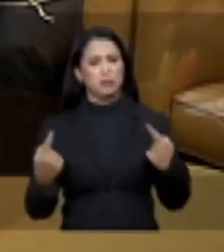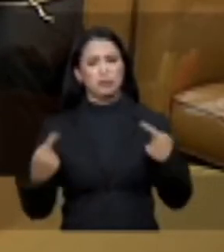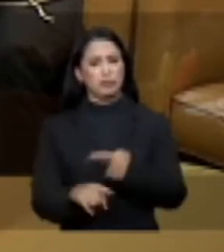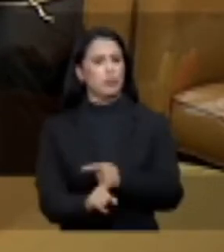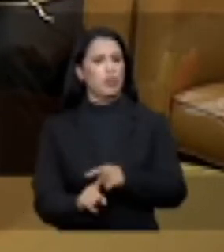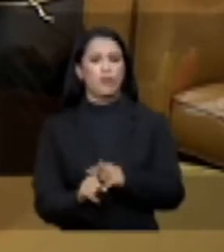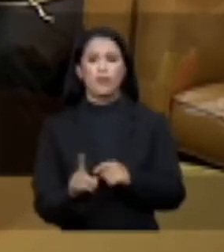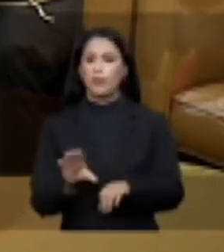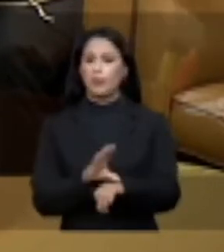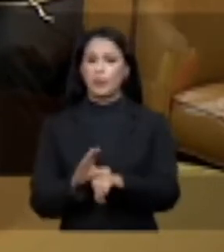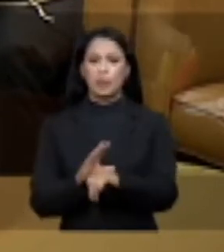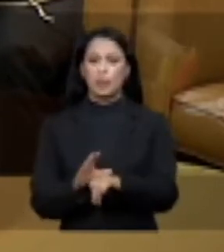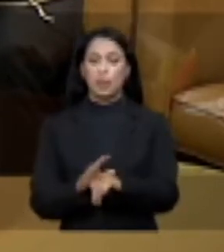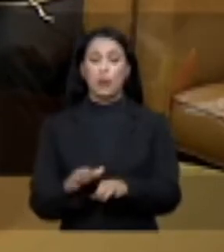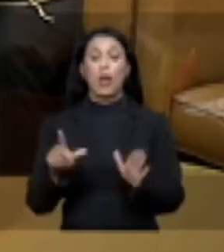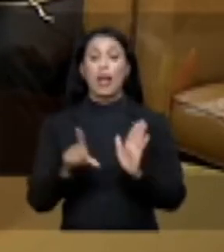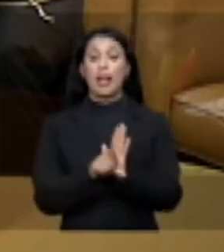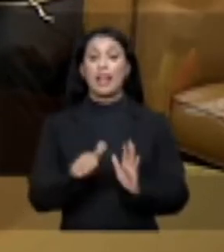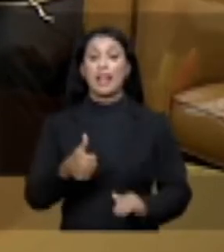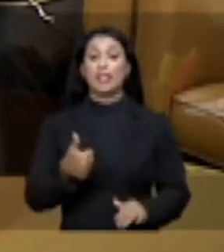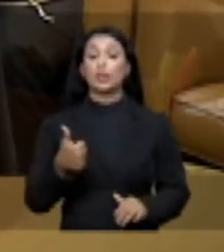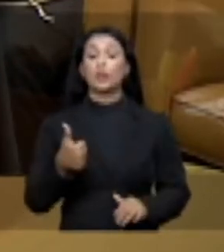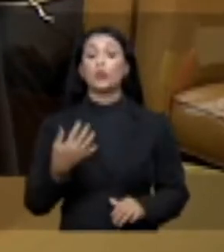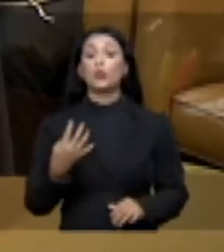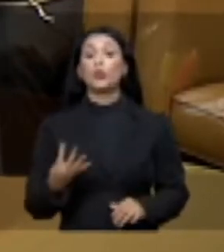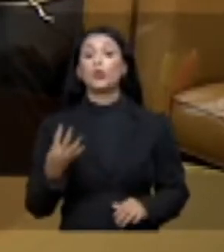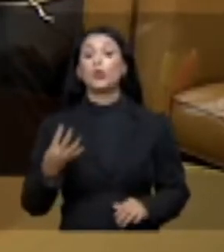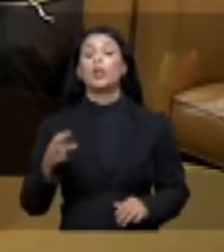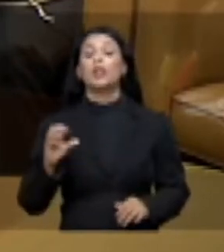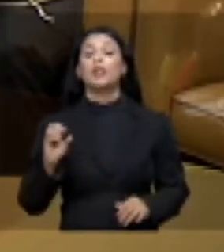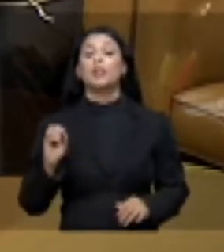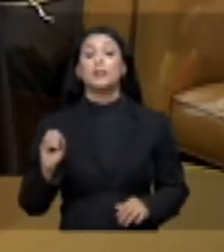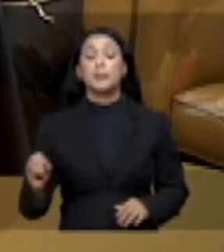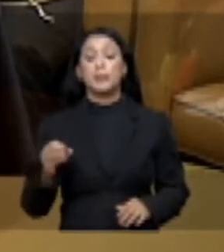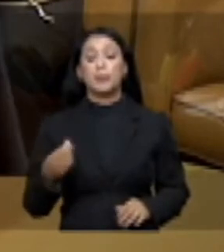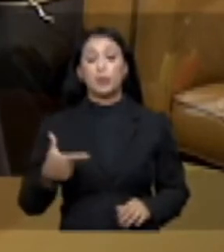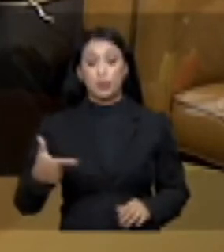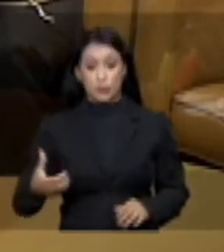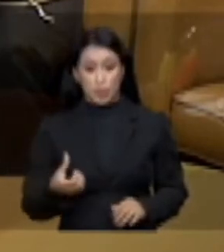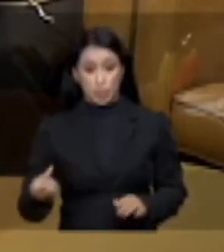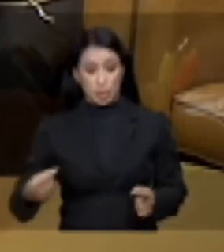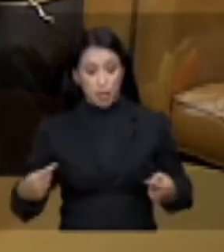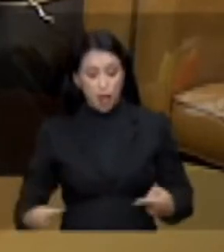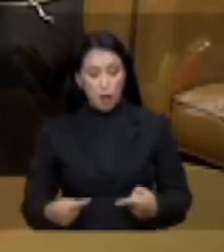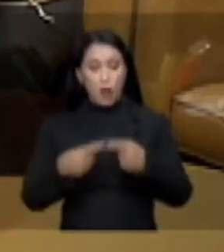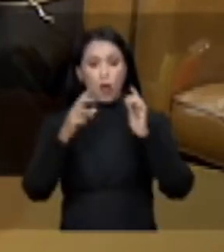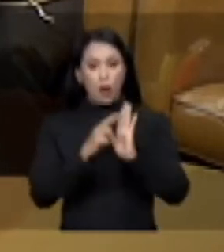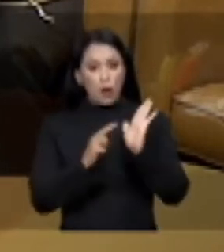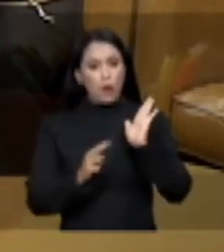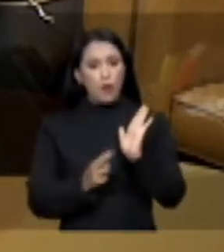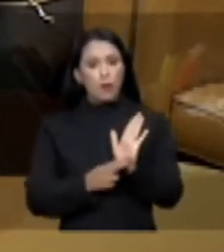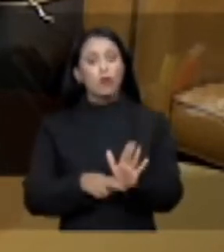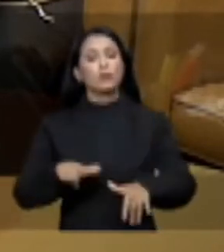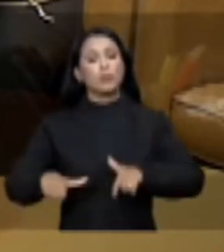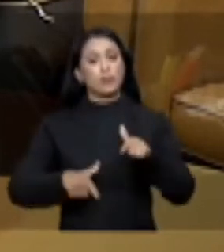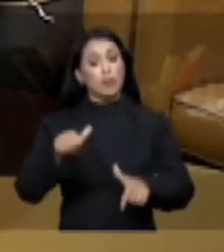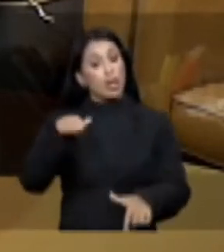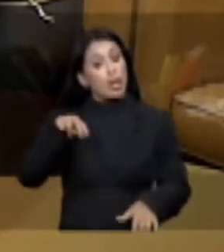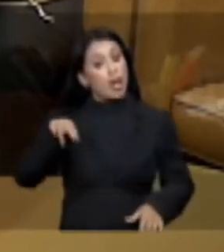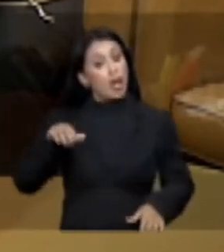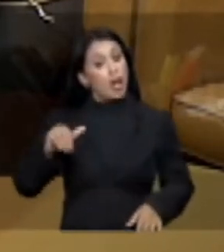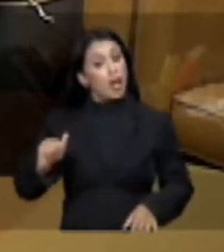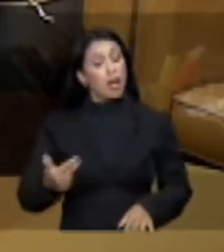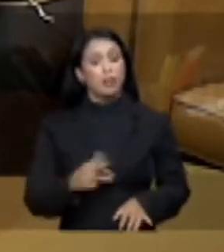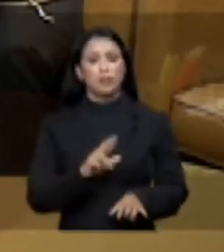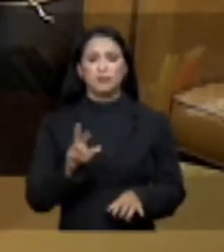inconstitucionalidade. A Lei 14.026 apenas propicia a continuidade normativa em relação aos servidores da ANA e